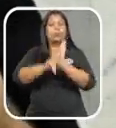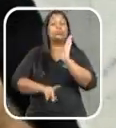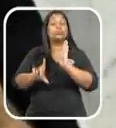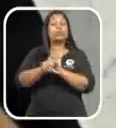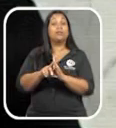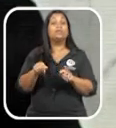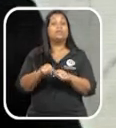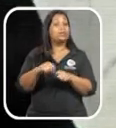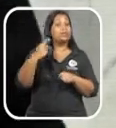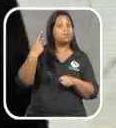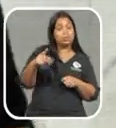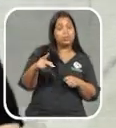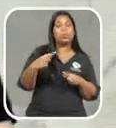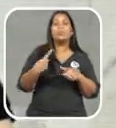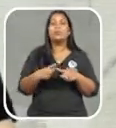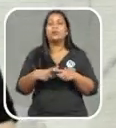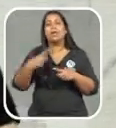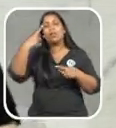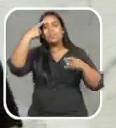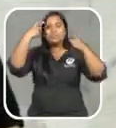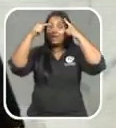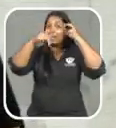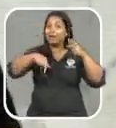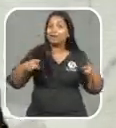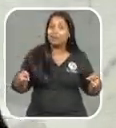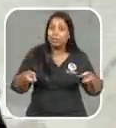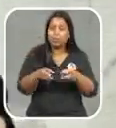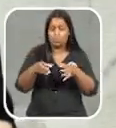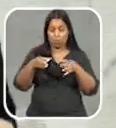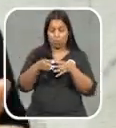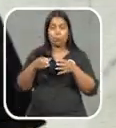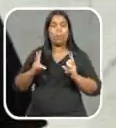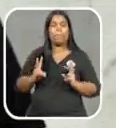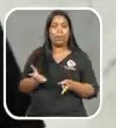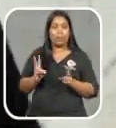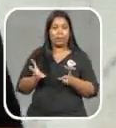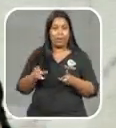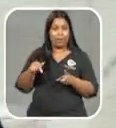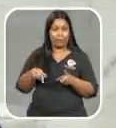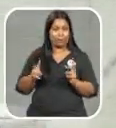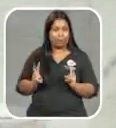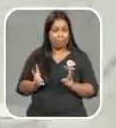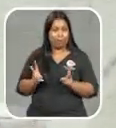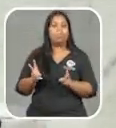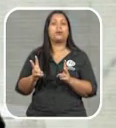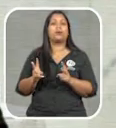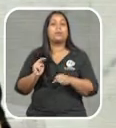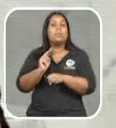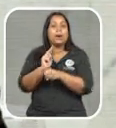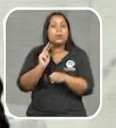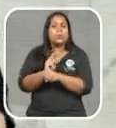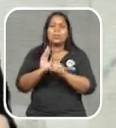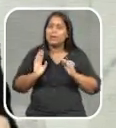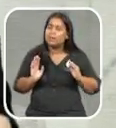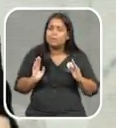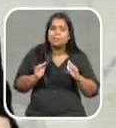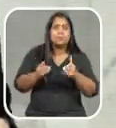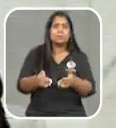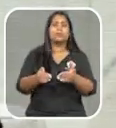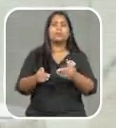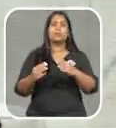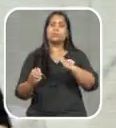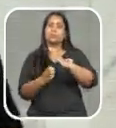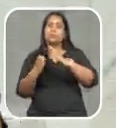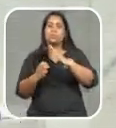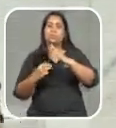cuidar especificamente dos terceirizados e dos servidores. Dos servidores também. Como um todo. Comenta um pouco esse trabalho, que é um